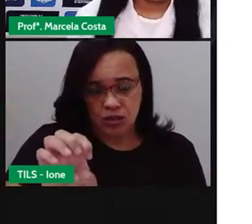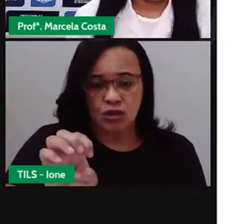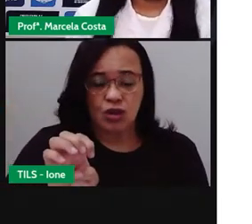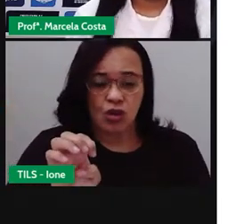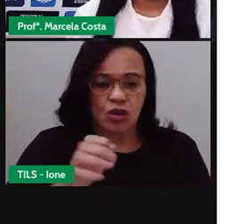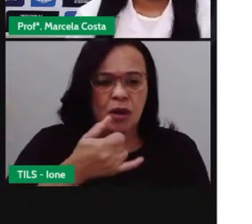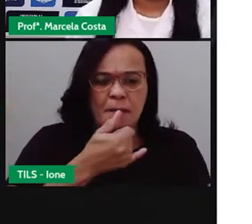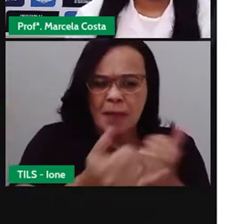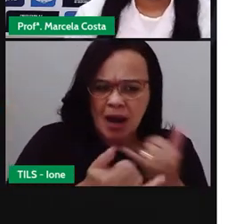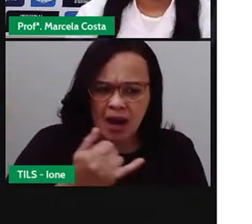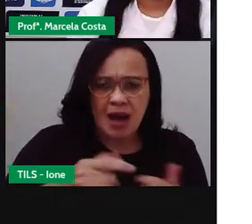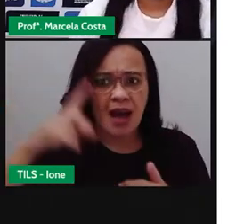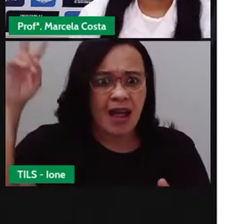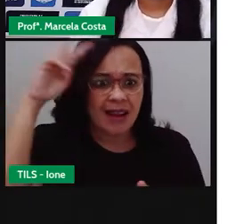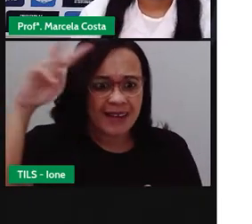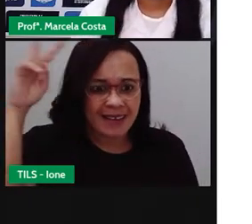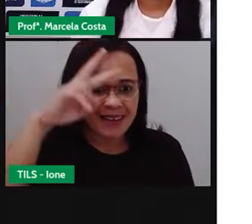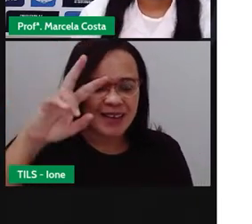o forró.